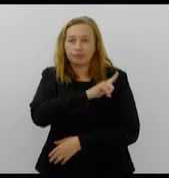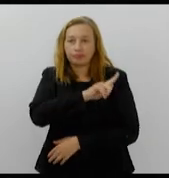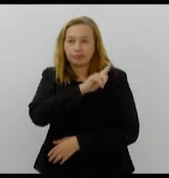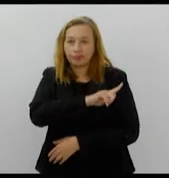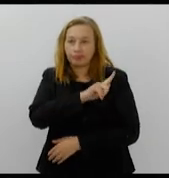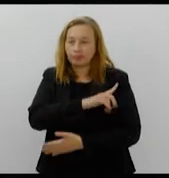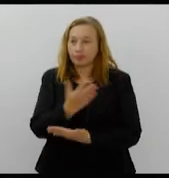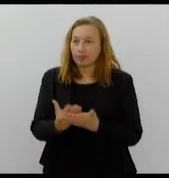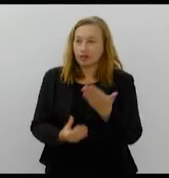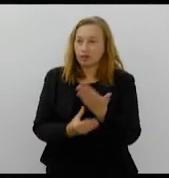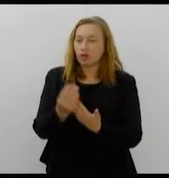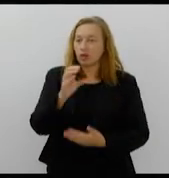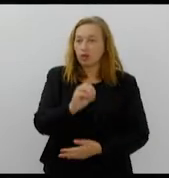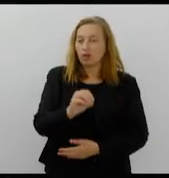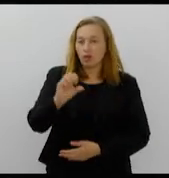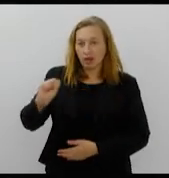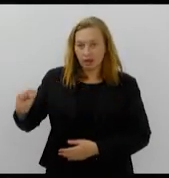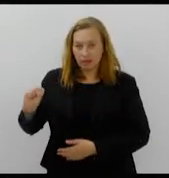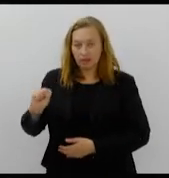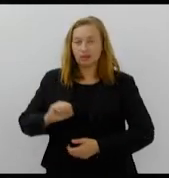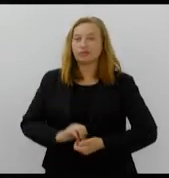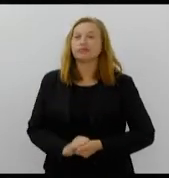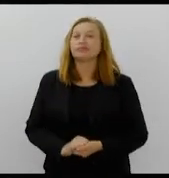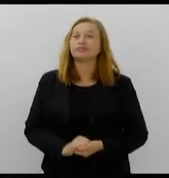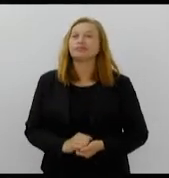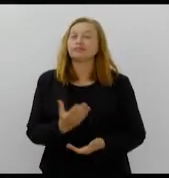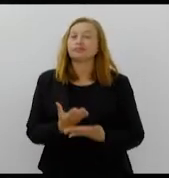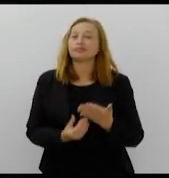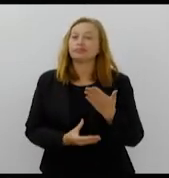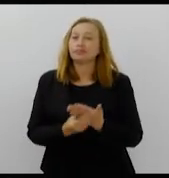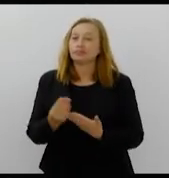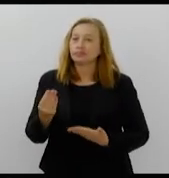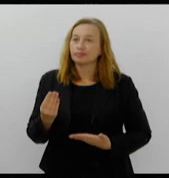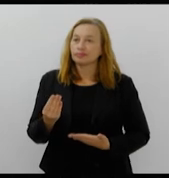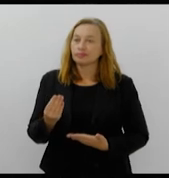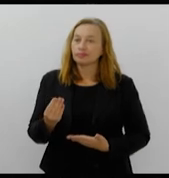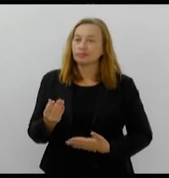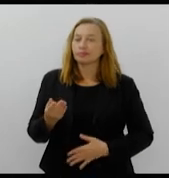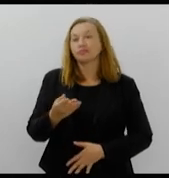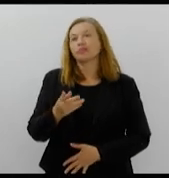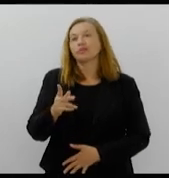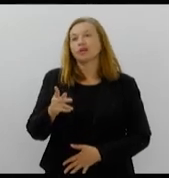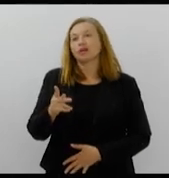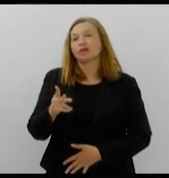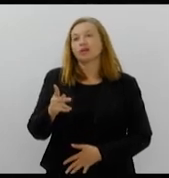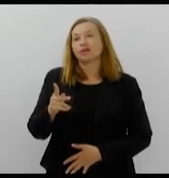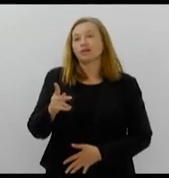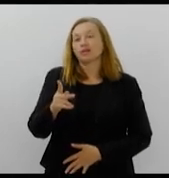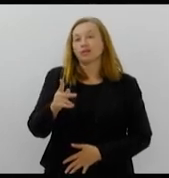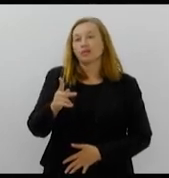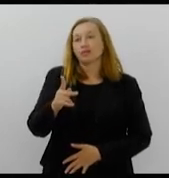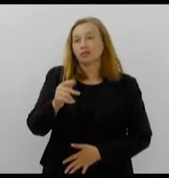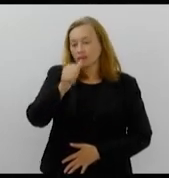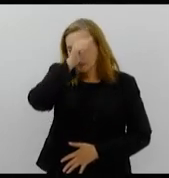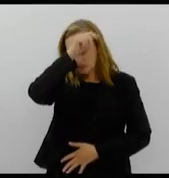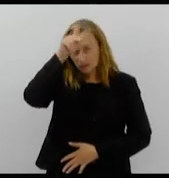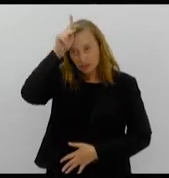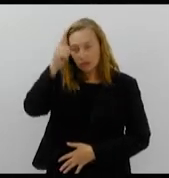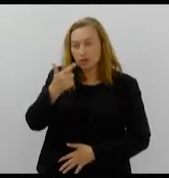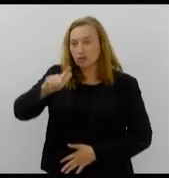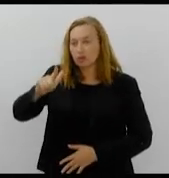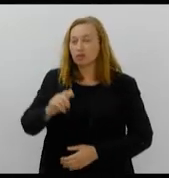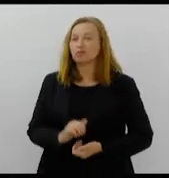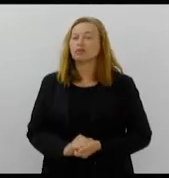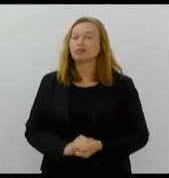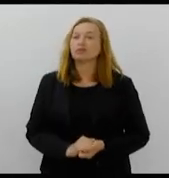na mão das OSs, na mão entrega para a prefeitura e entrega para outros agentes. Sem